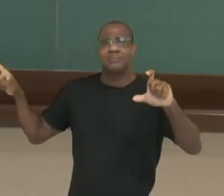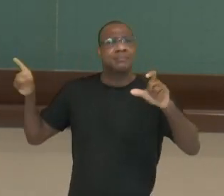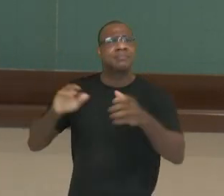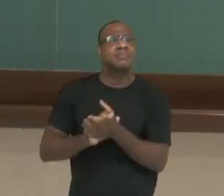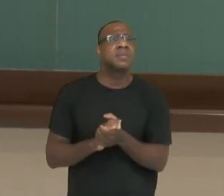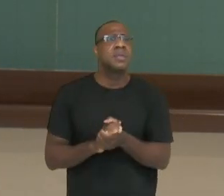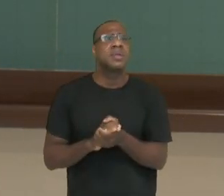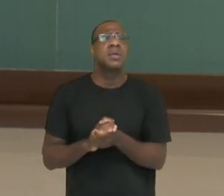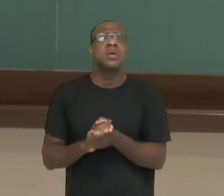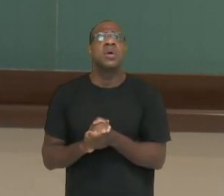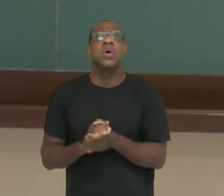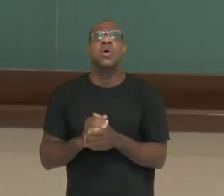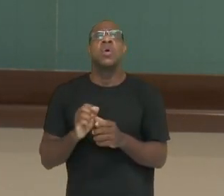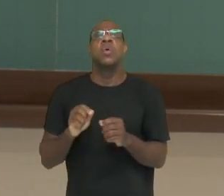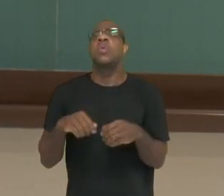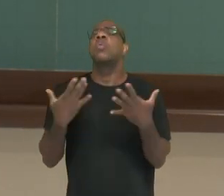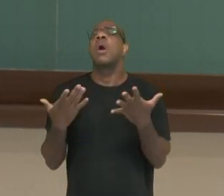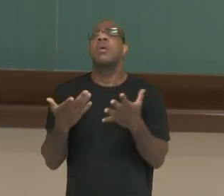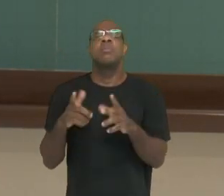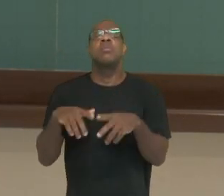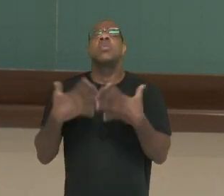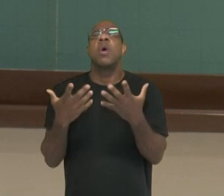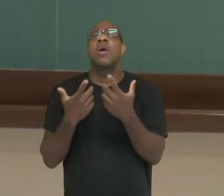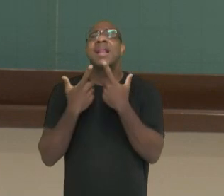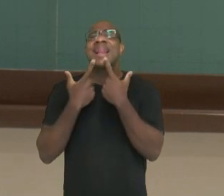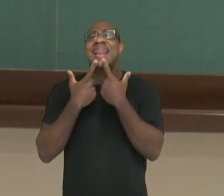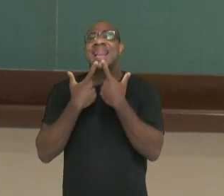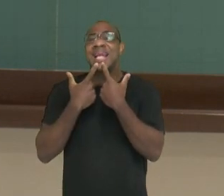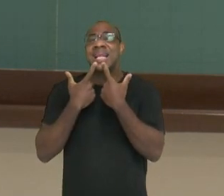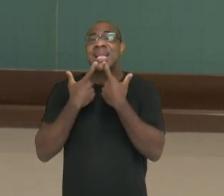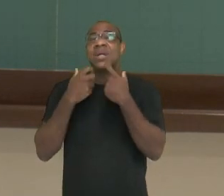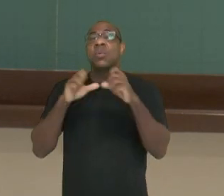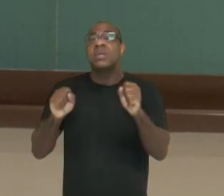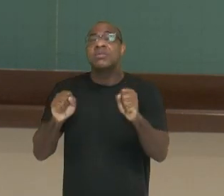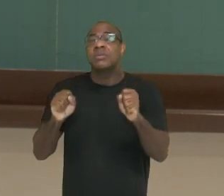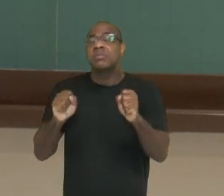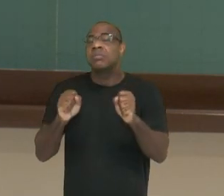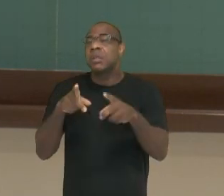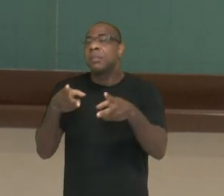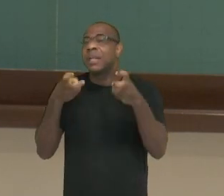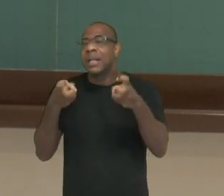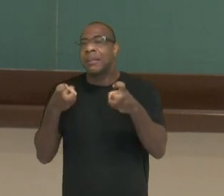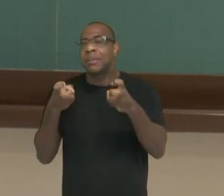Que fenômeno linguístico e literário é possível reconhecer nessa passagem?